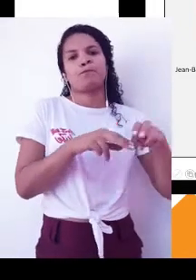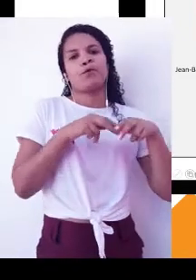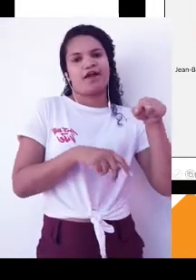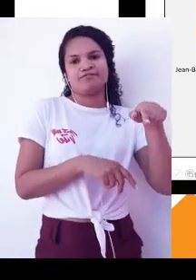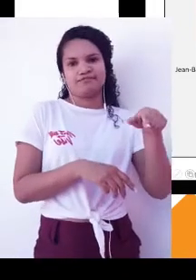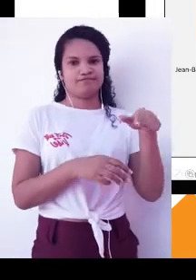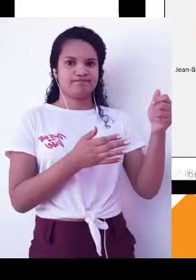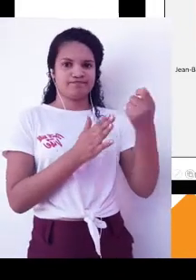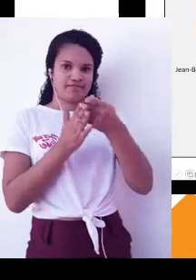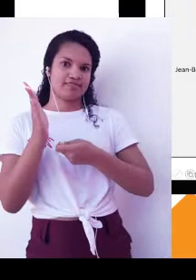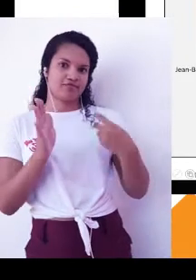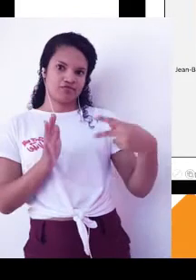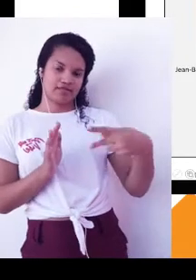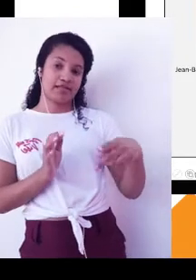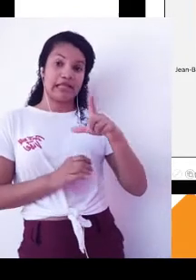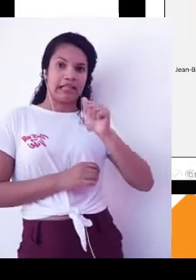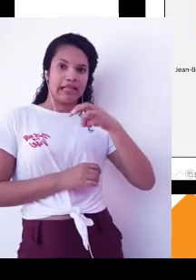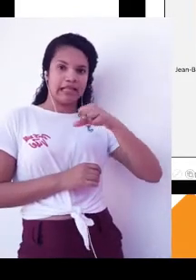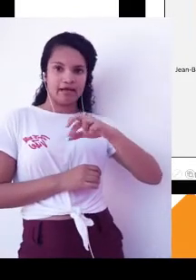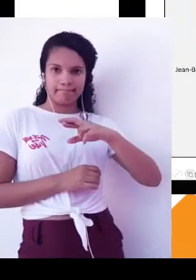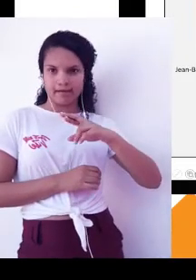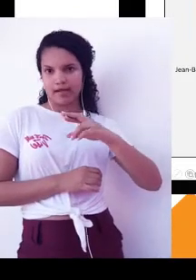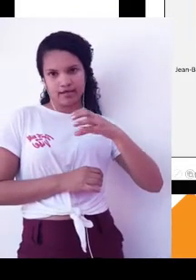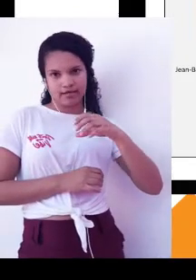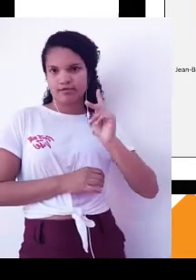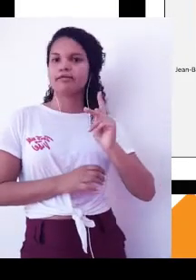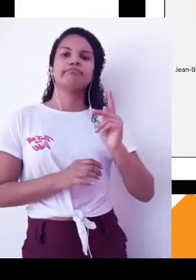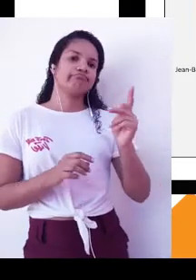concepção. O trabalho do Lamarck não ficou livre disso.